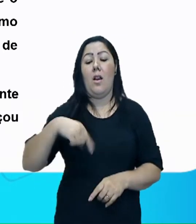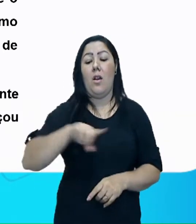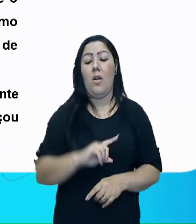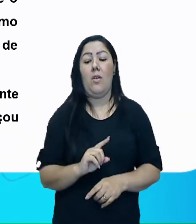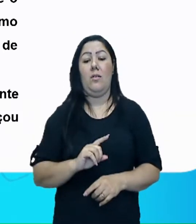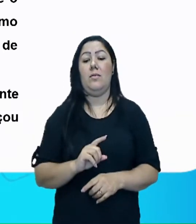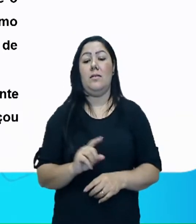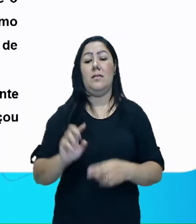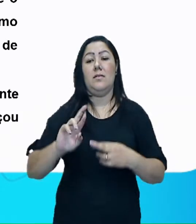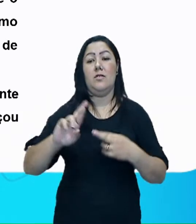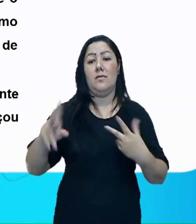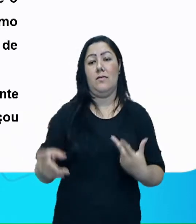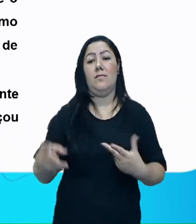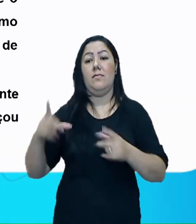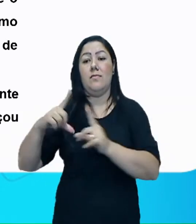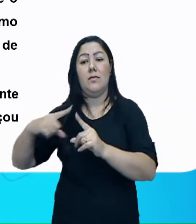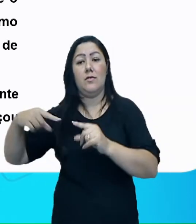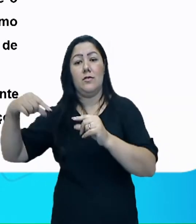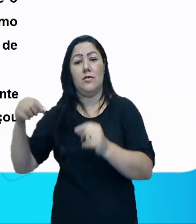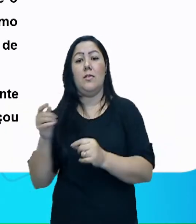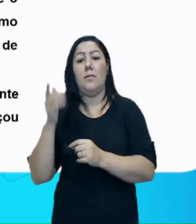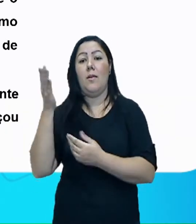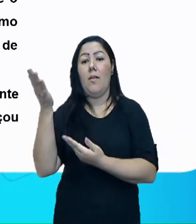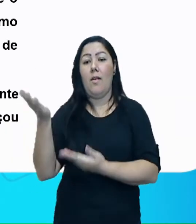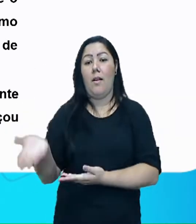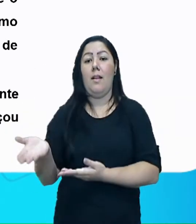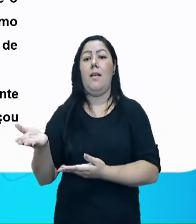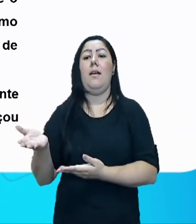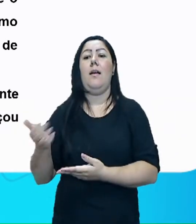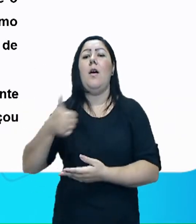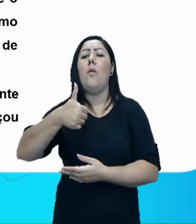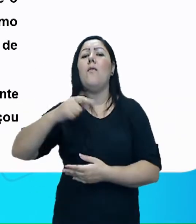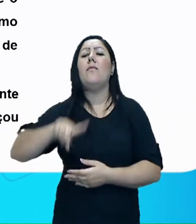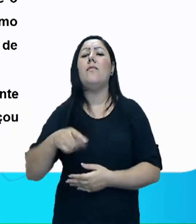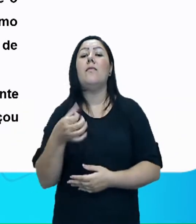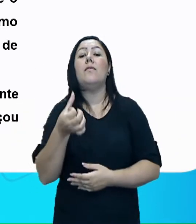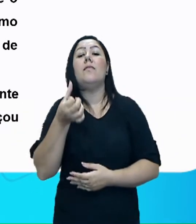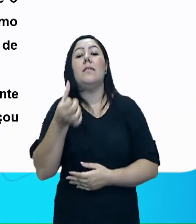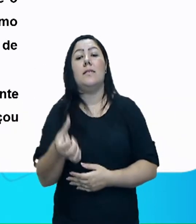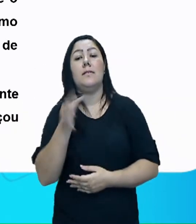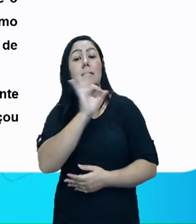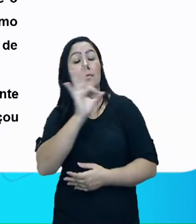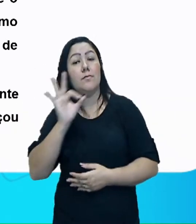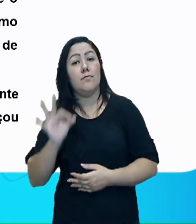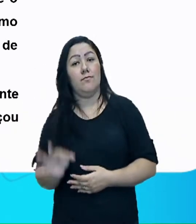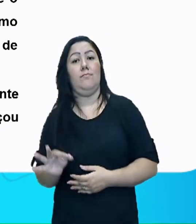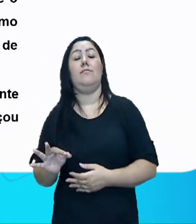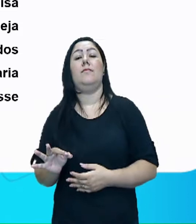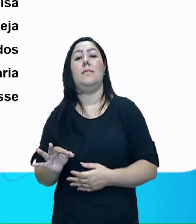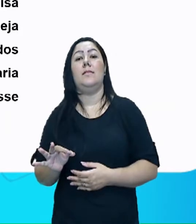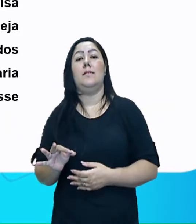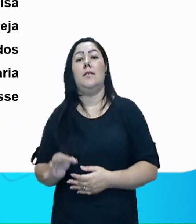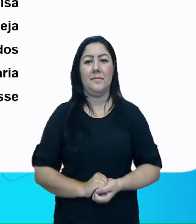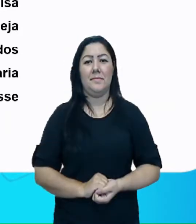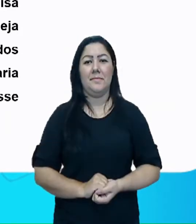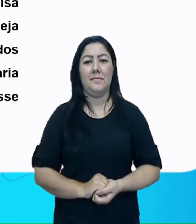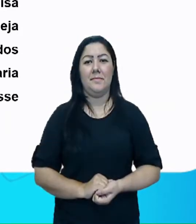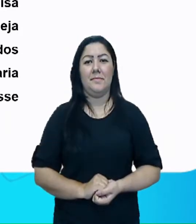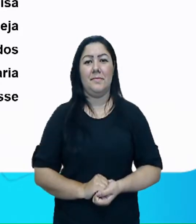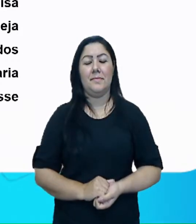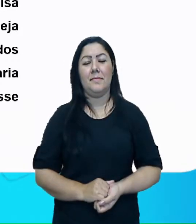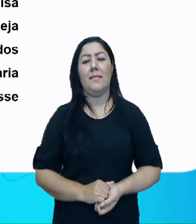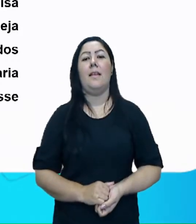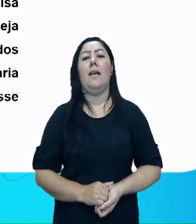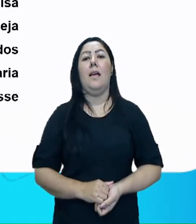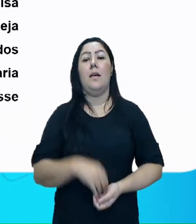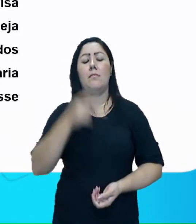orientação e alcançou 1,6% de estrangeiros em 2016. A nova lei